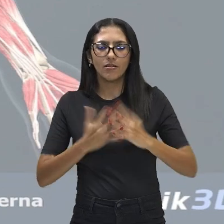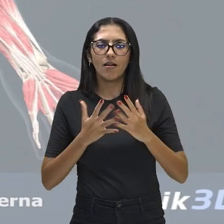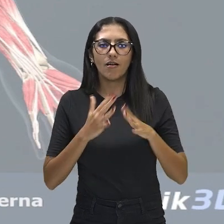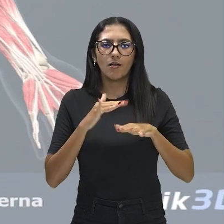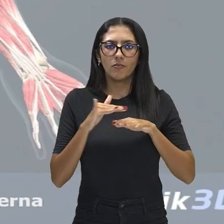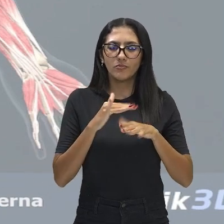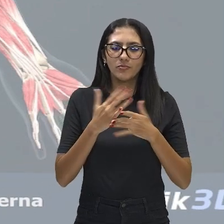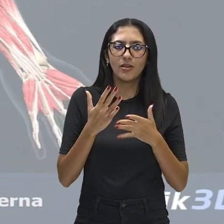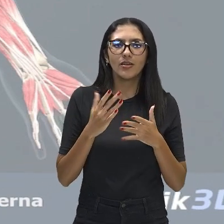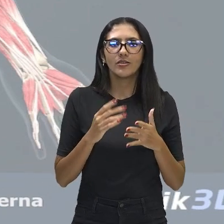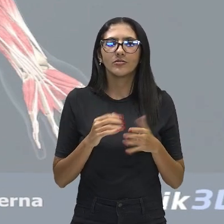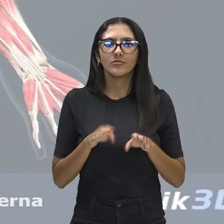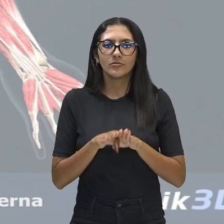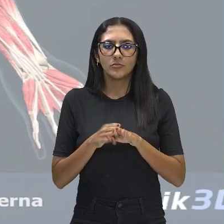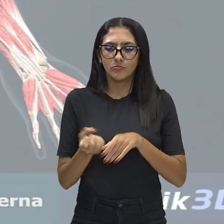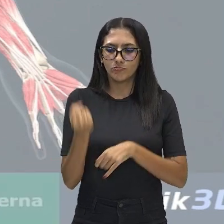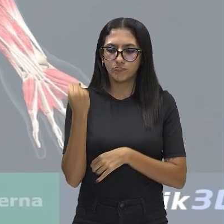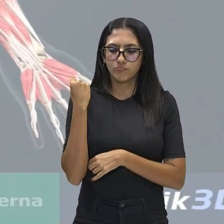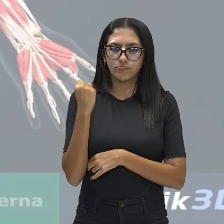de abdução.